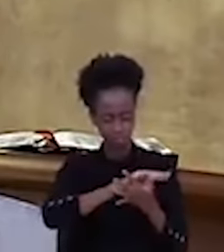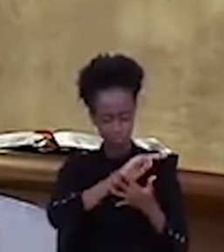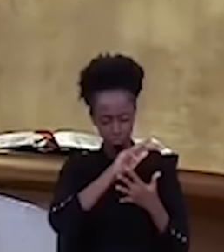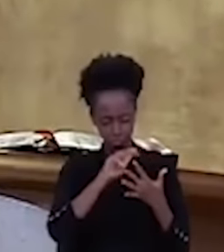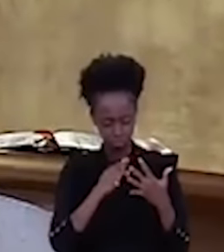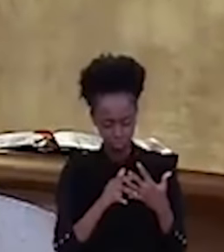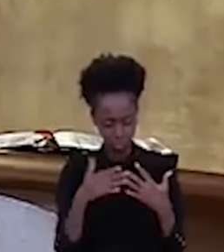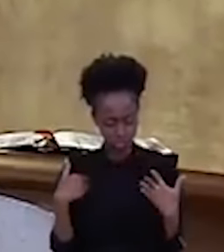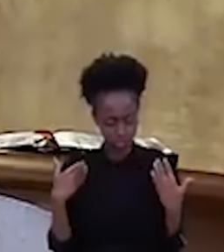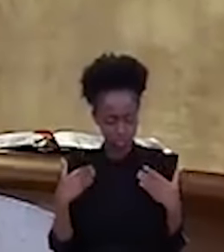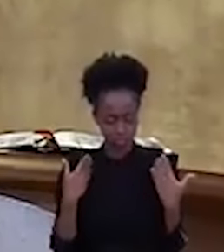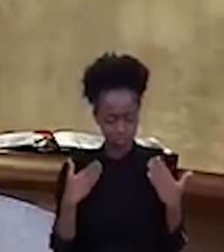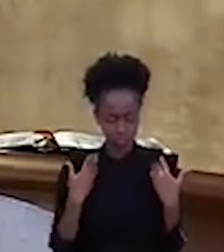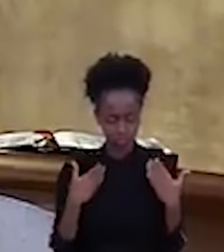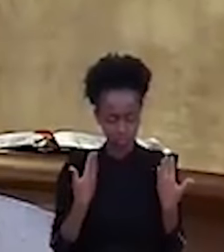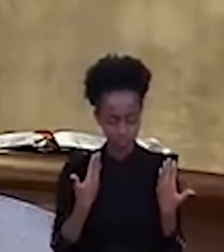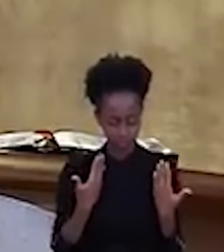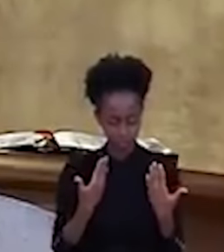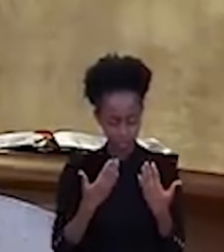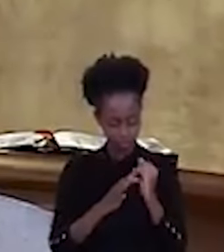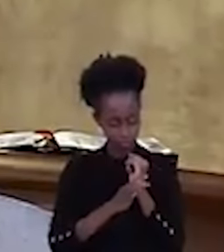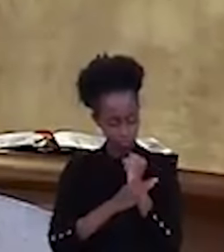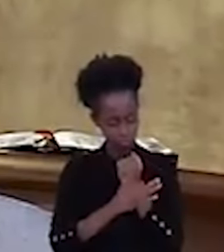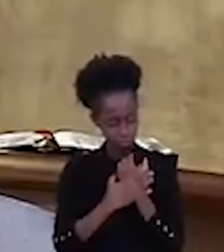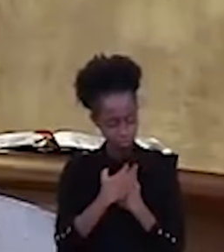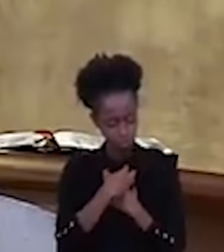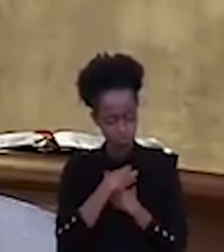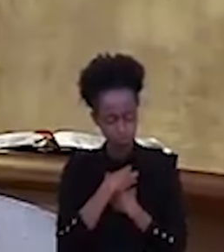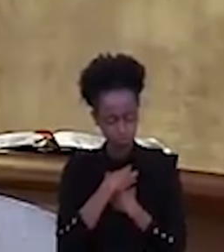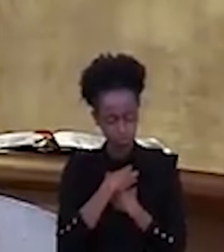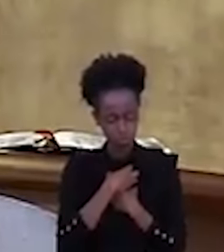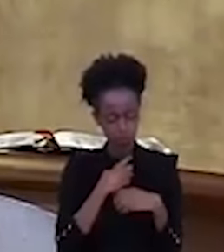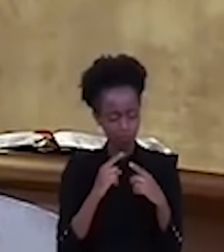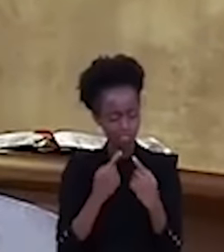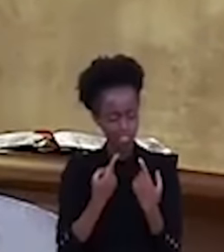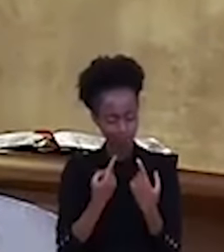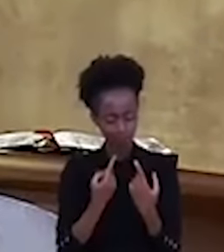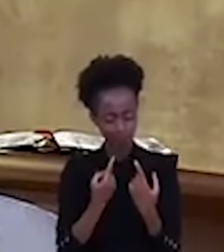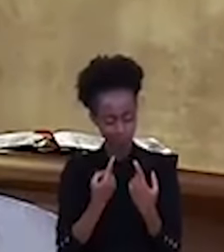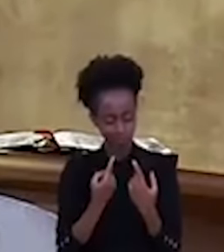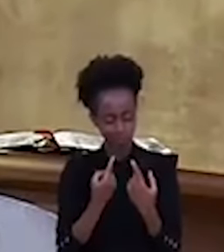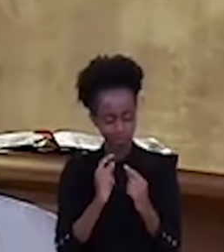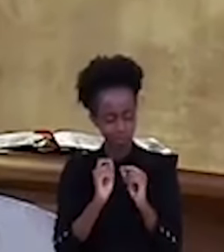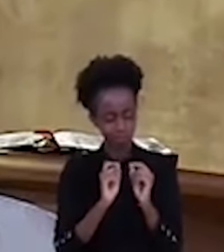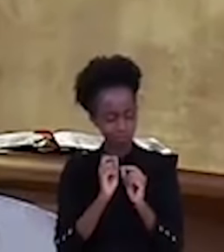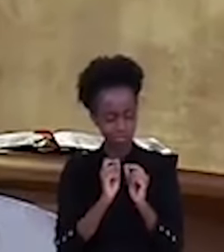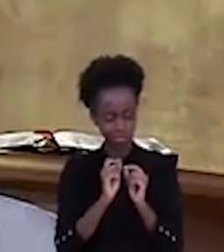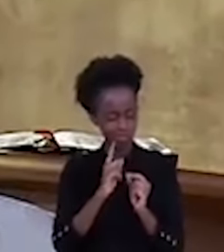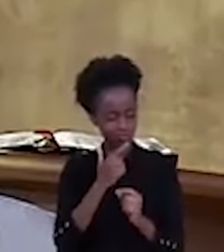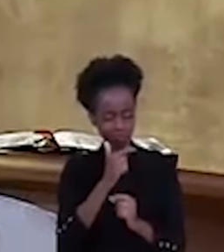pessoa alegre, segura, definido, mas infelizmente não tem